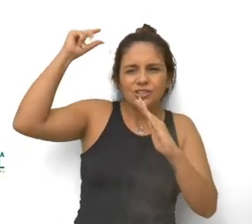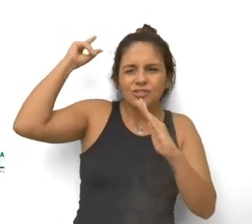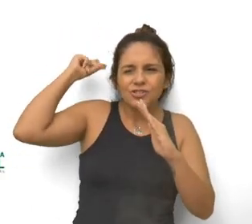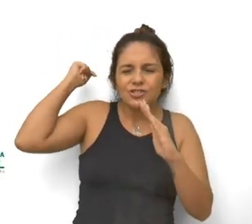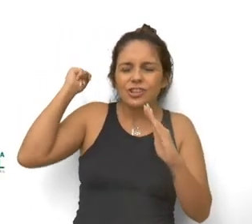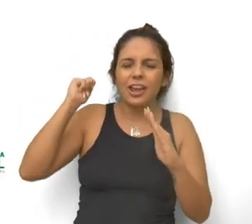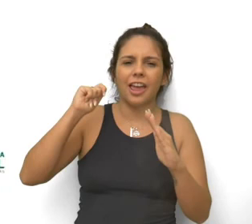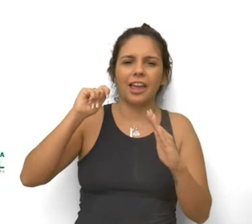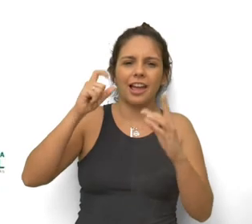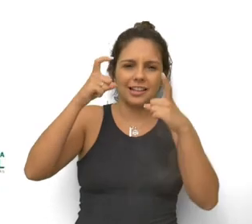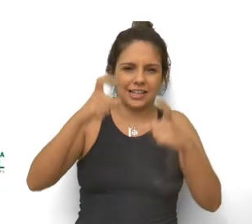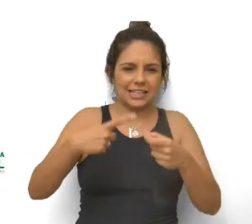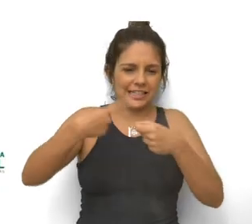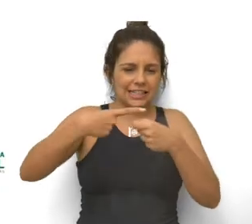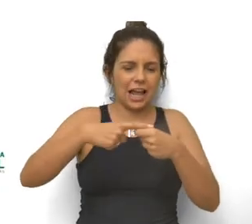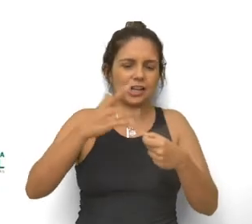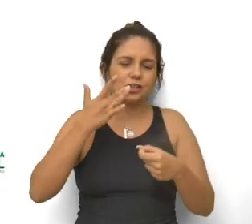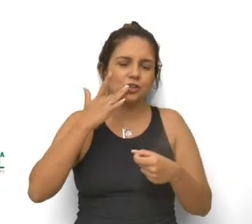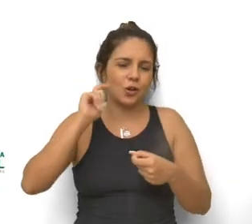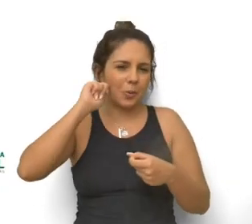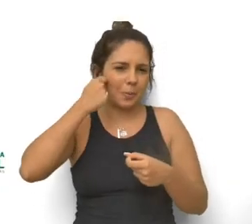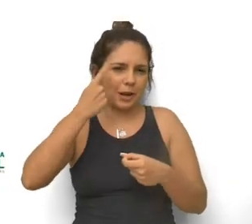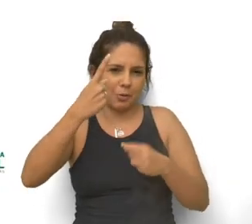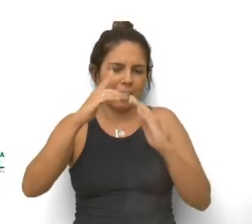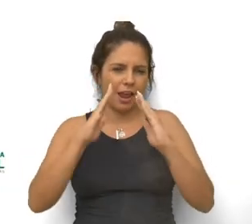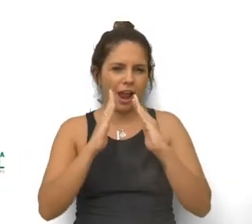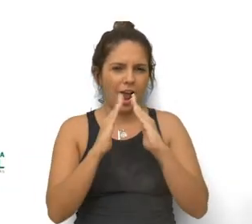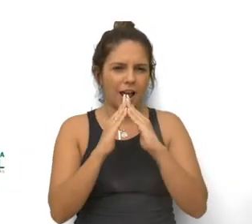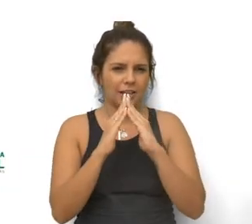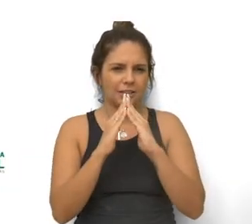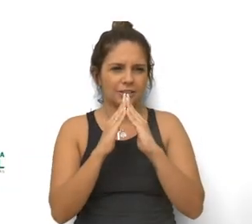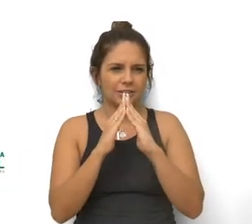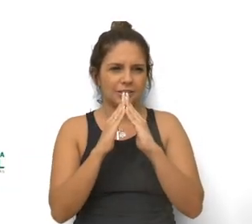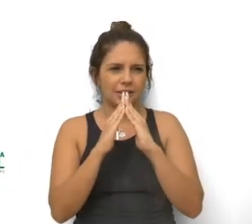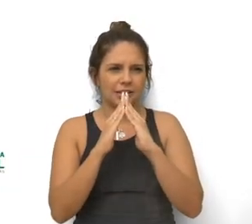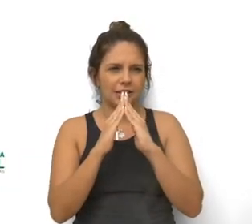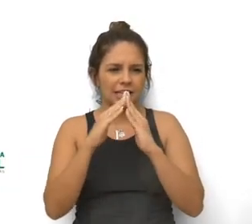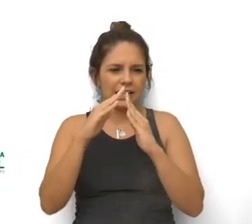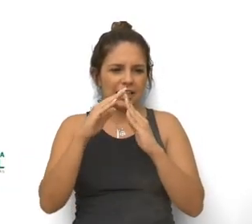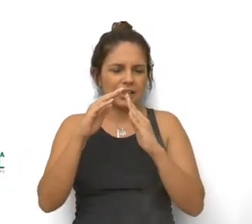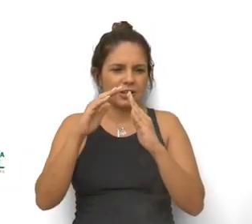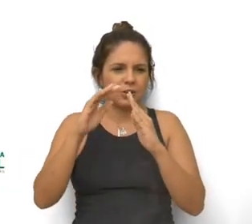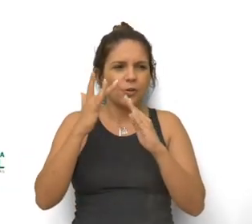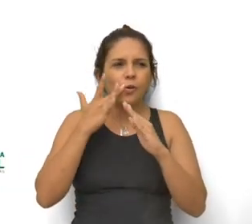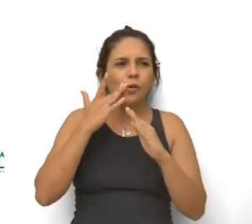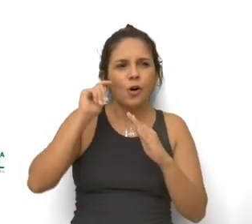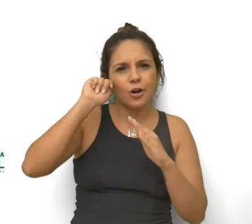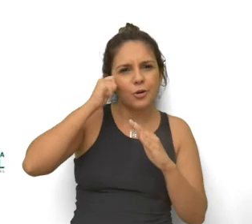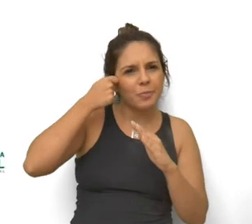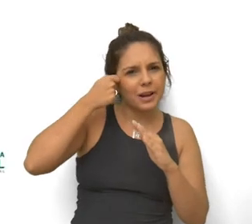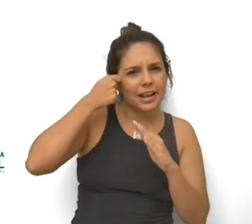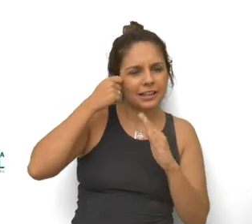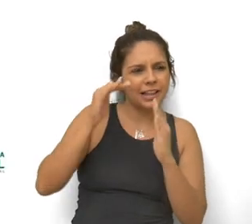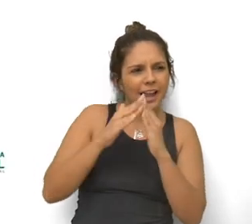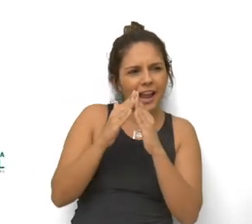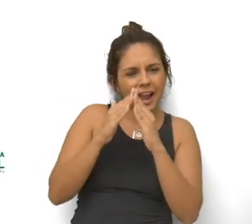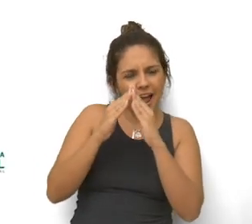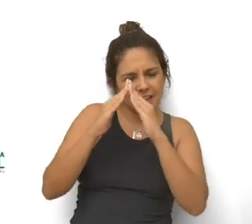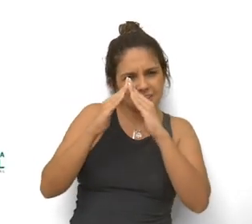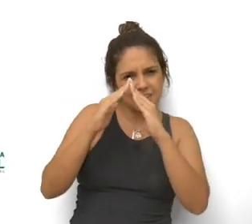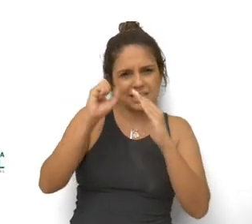Preto. Uma casa em Ouro Preto, uma casa do século